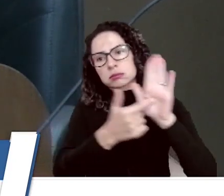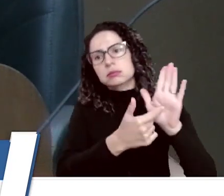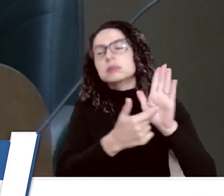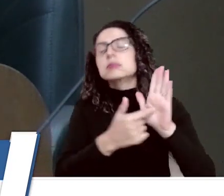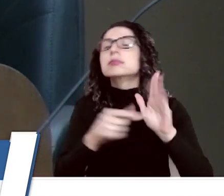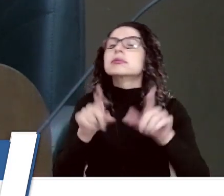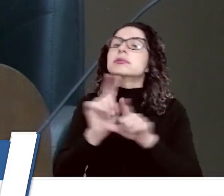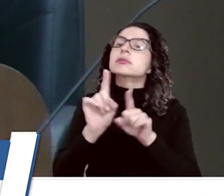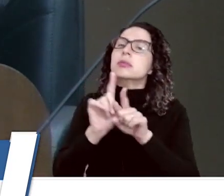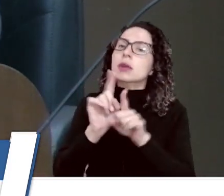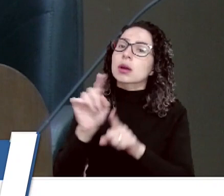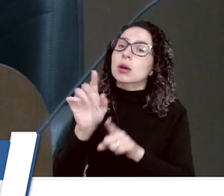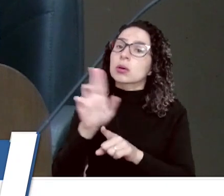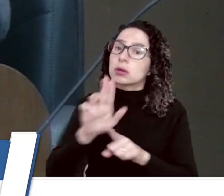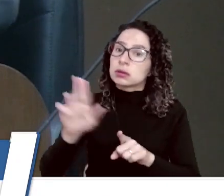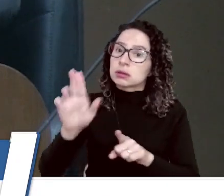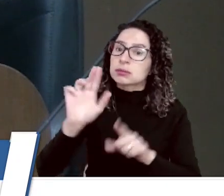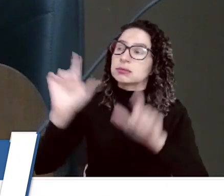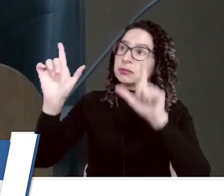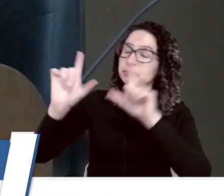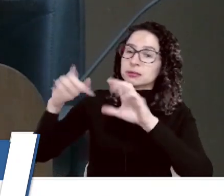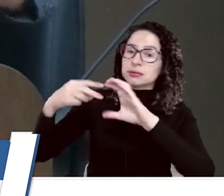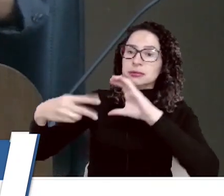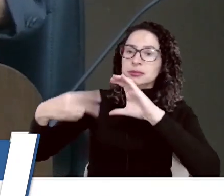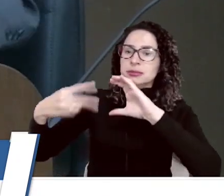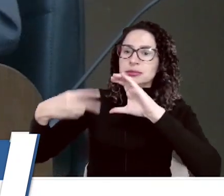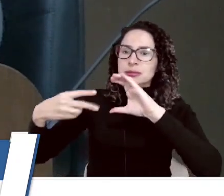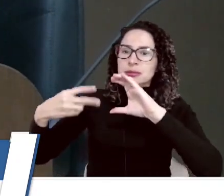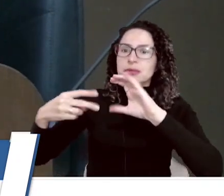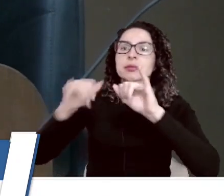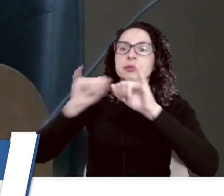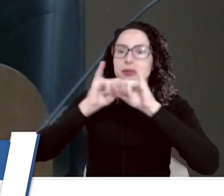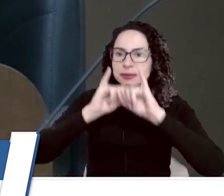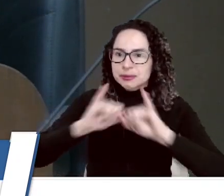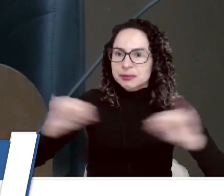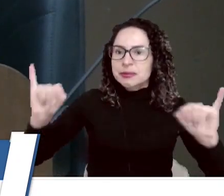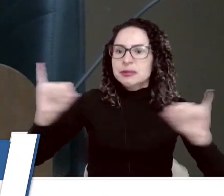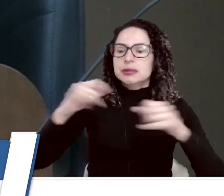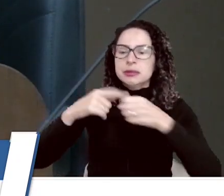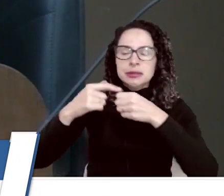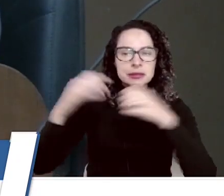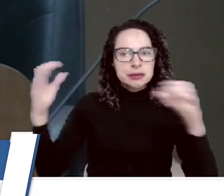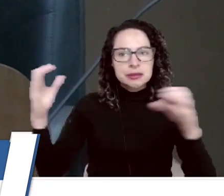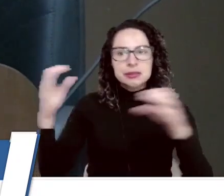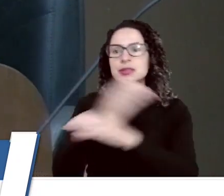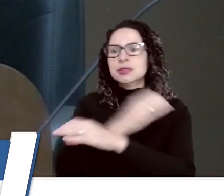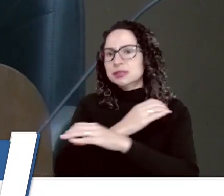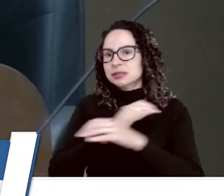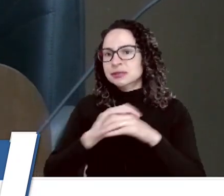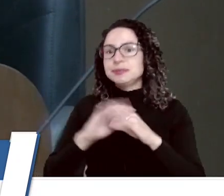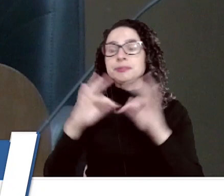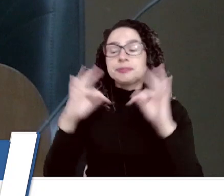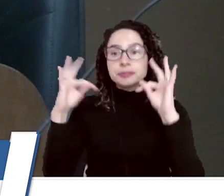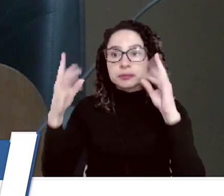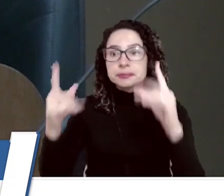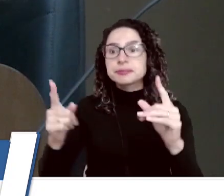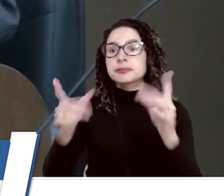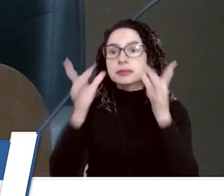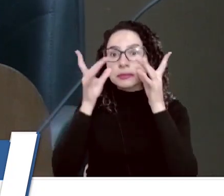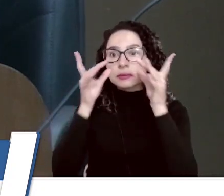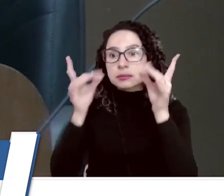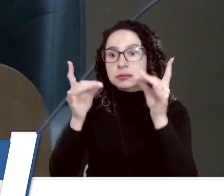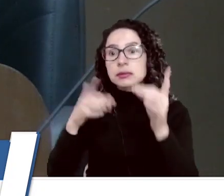utilizando da nossa TV Câmara, que vai para a cidade inteira, e todo mundo está tendo... Inclusive,